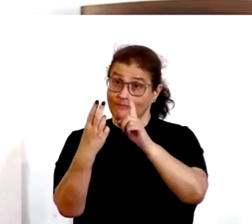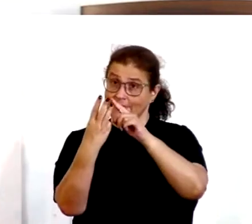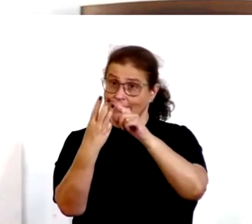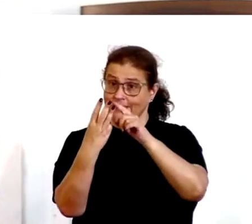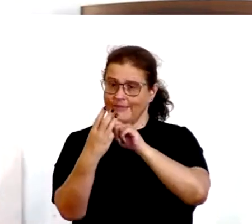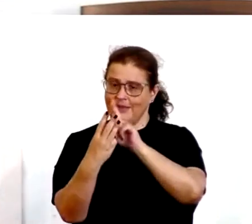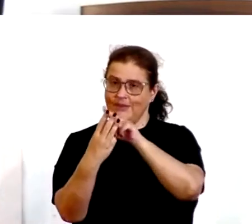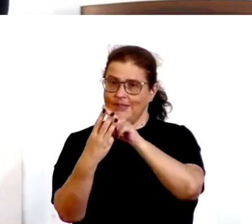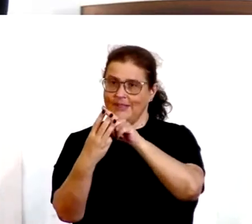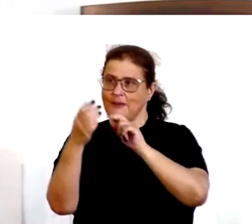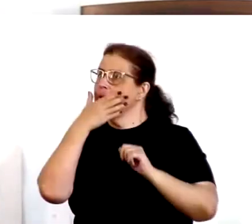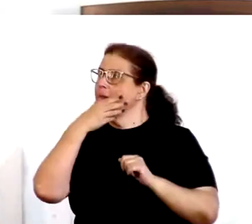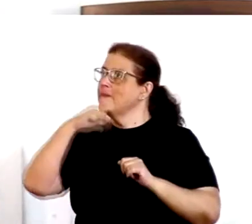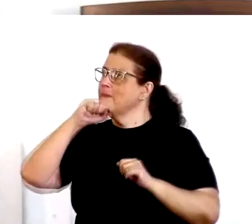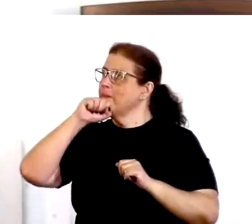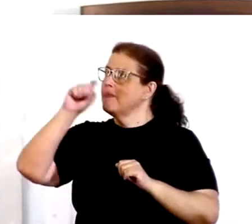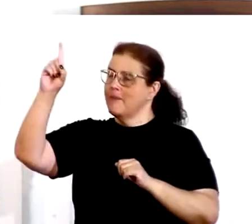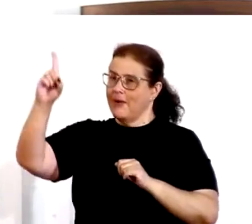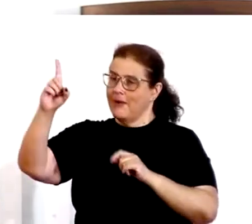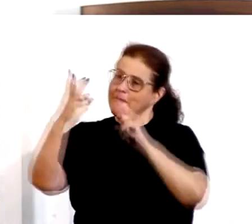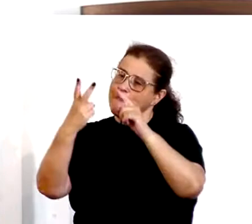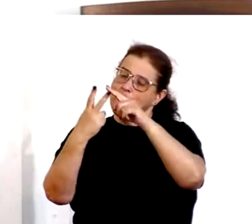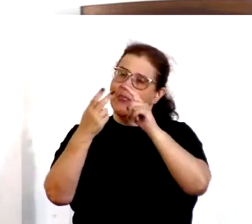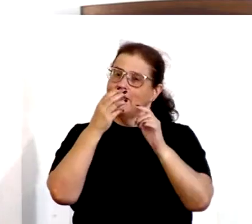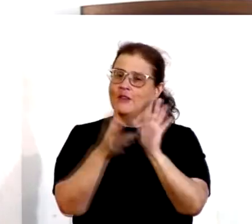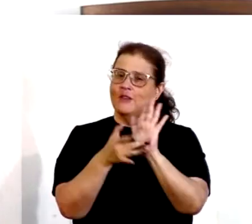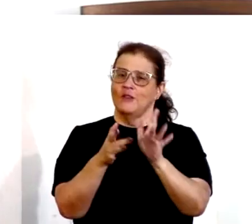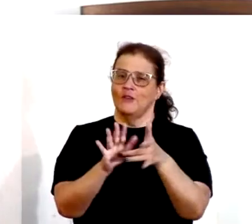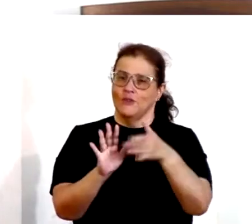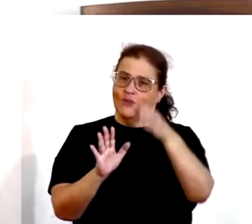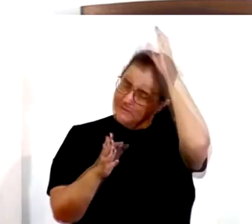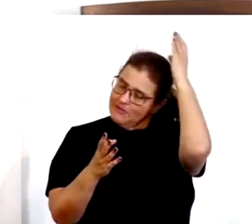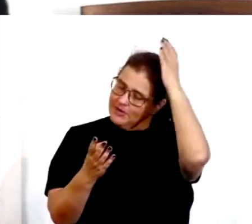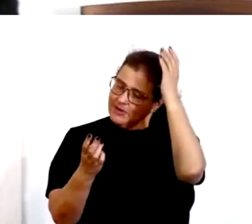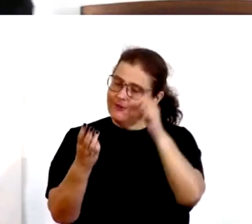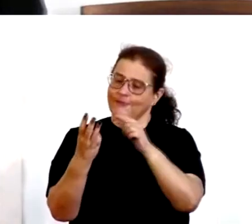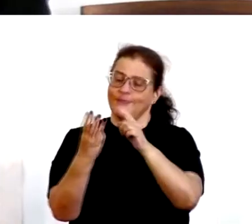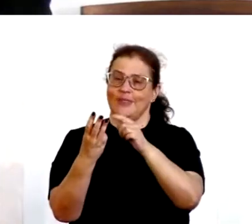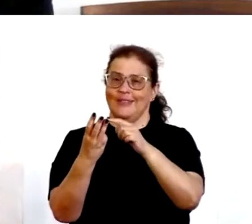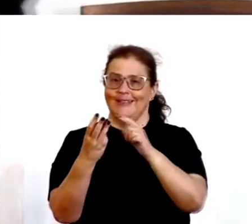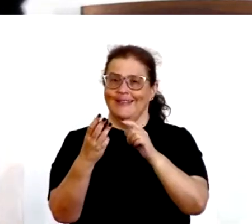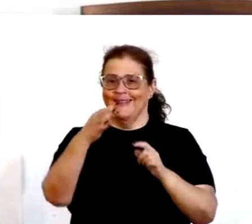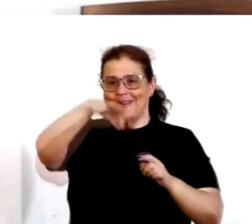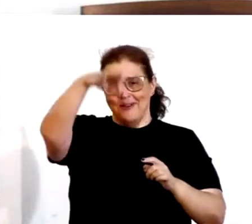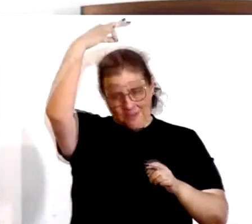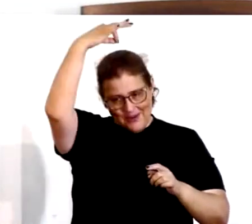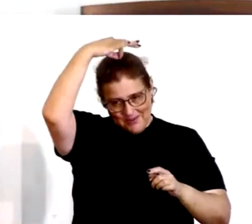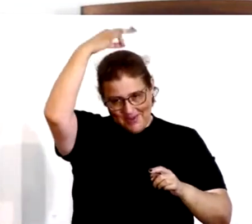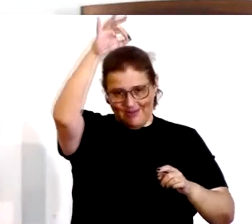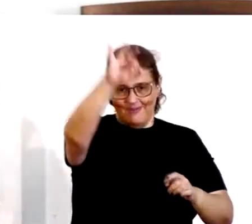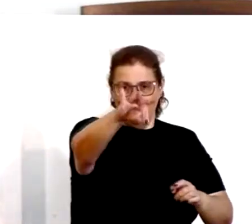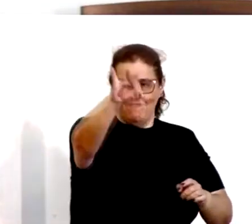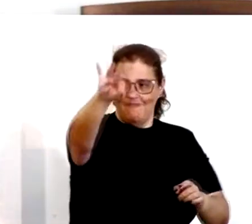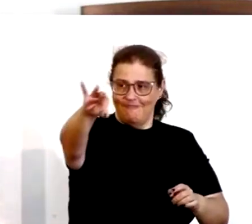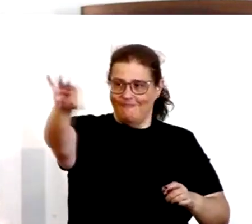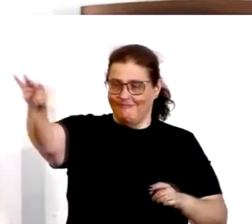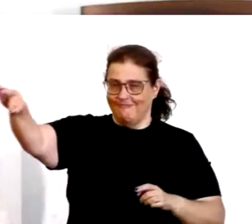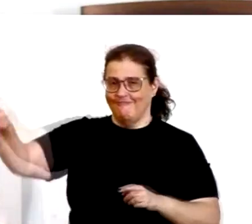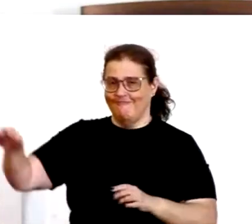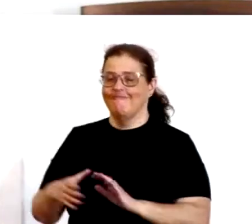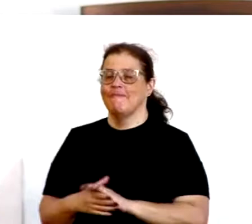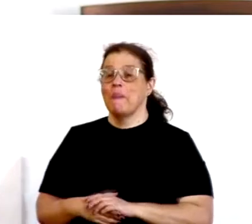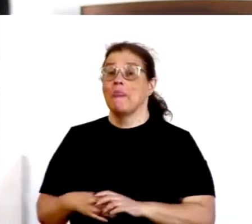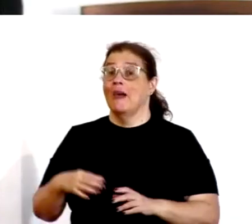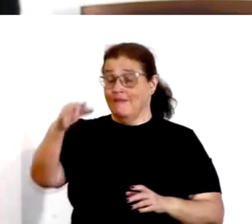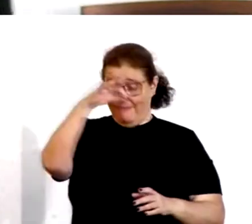e realiza a obra, ele permanece em nós, porque ele é o selo e o penhor da nossa herança, ele é a